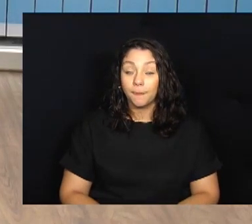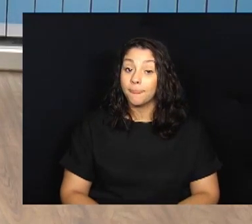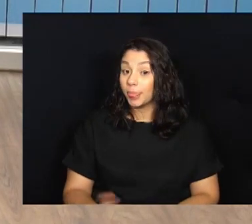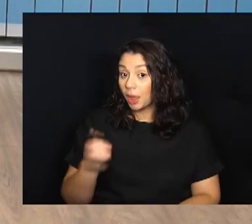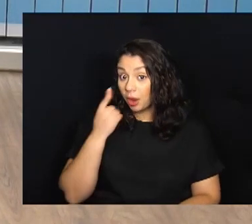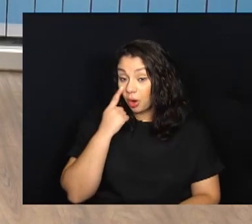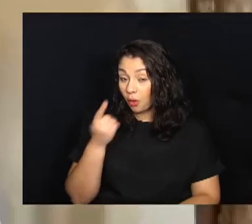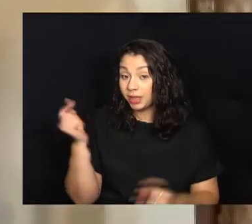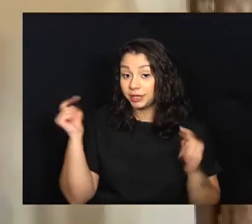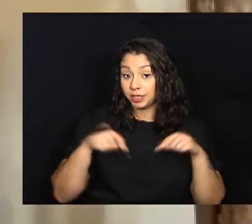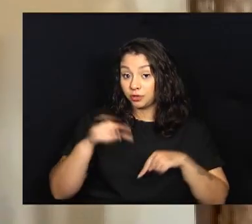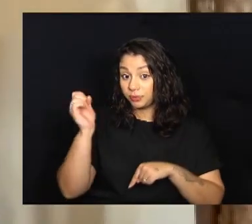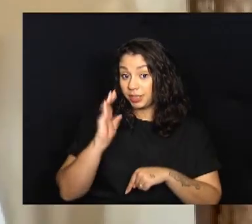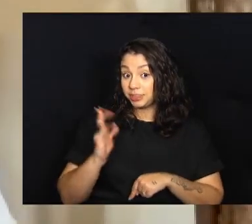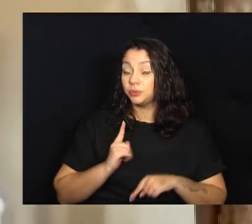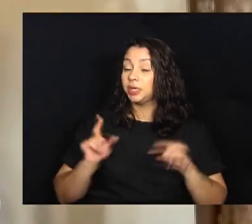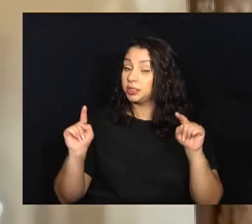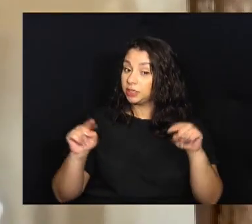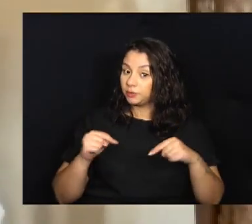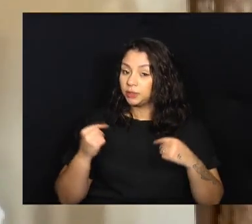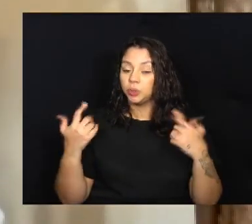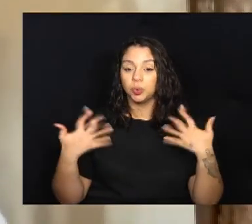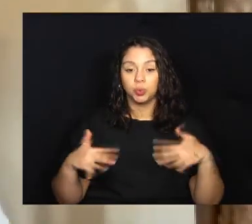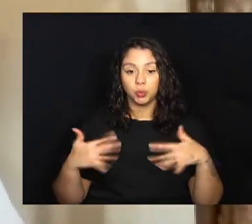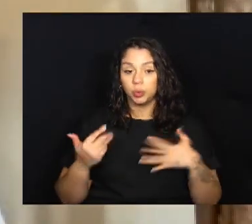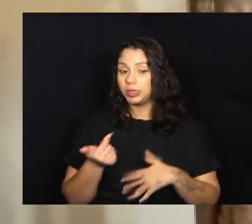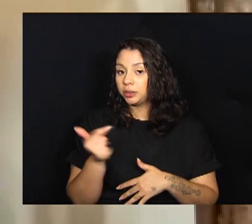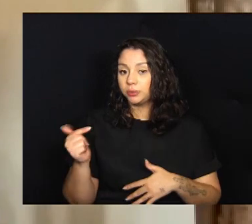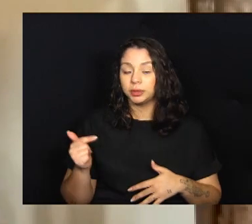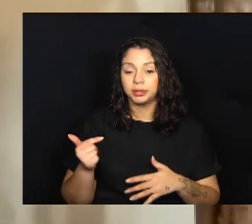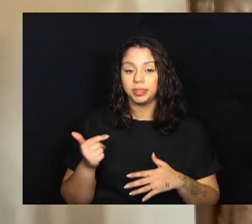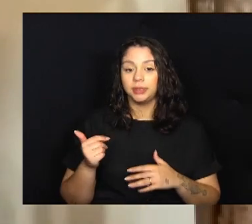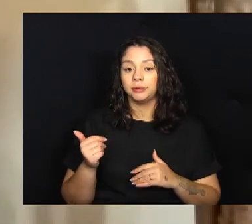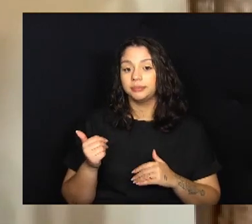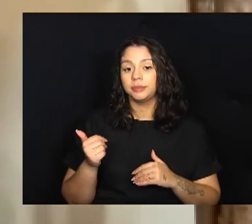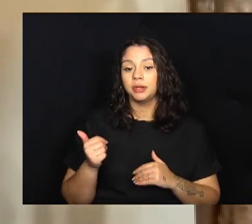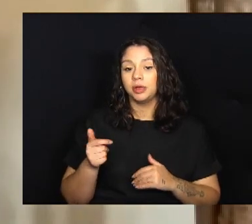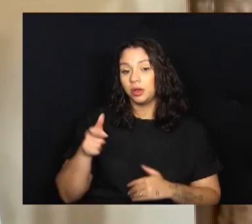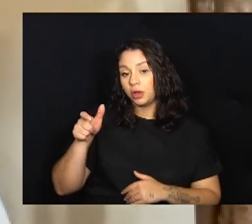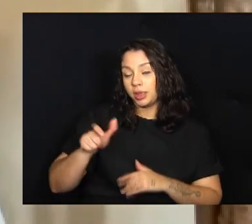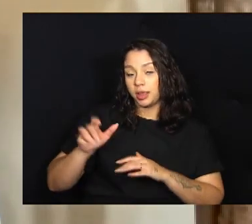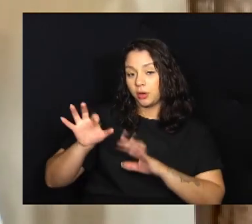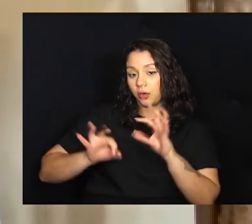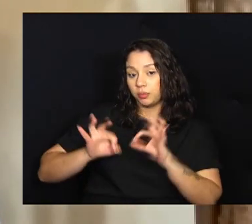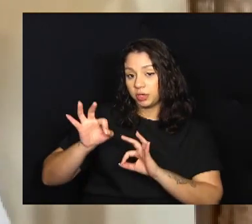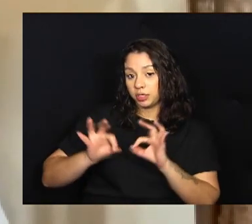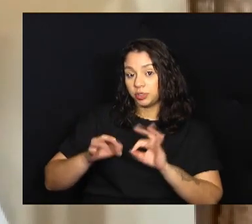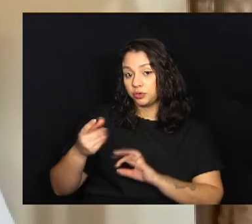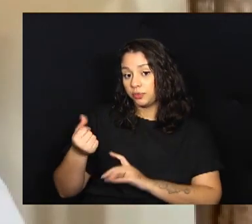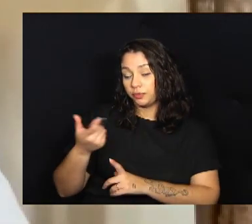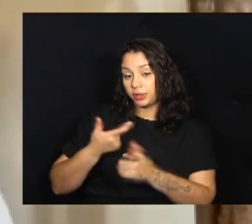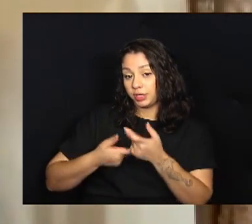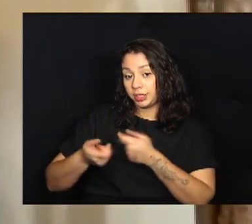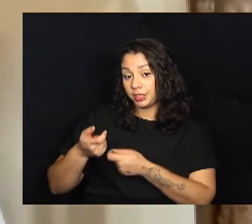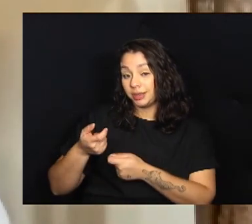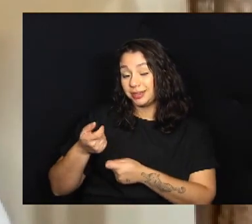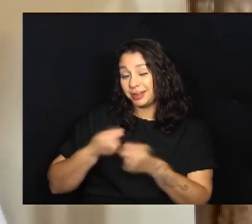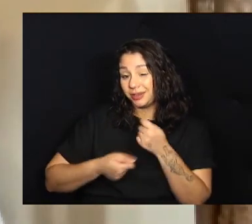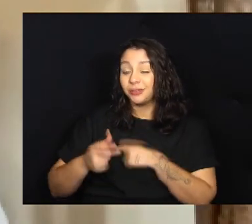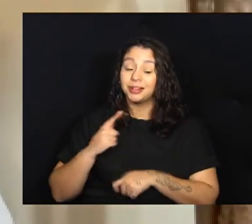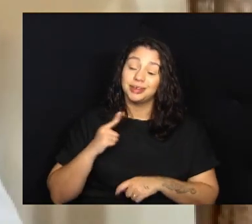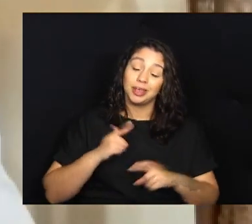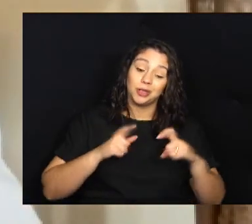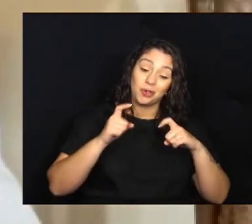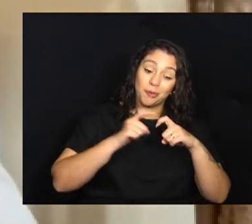no Brasil ainda o desafio de não contar com a ajuda de um planejador financeiro. A gente tem um médico da família, temos aí um